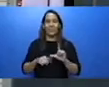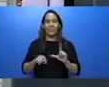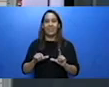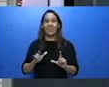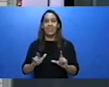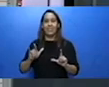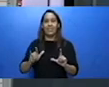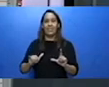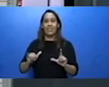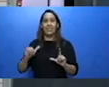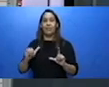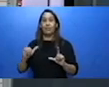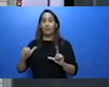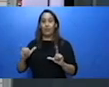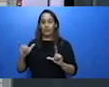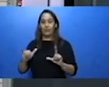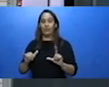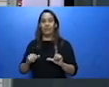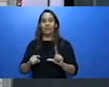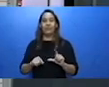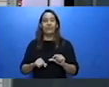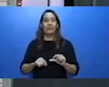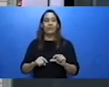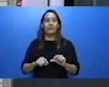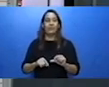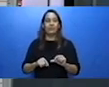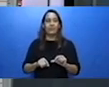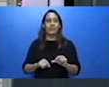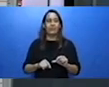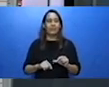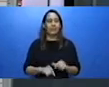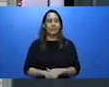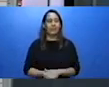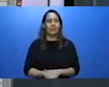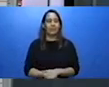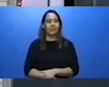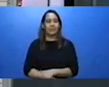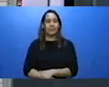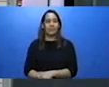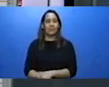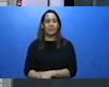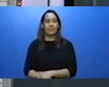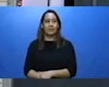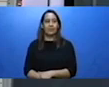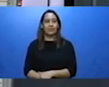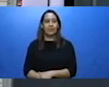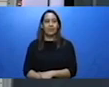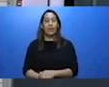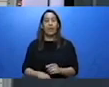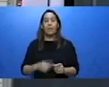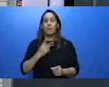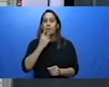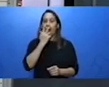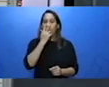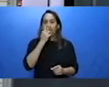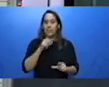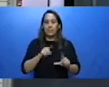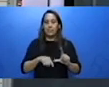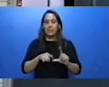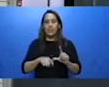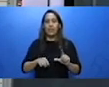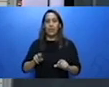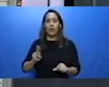Y? Igor. Olha aqui, o Y, ele é igualzinho ao U, tá